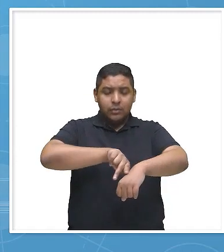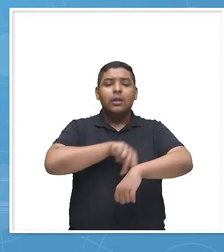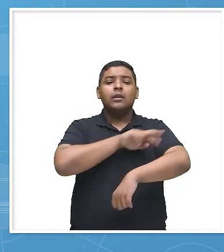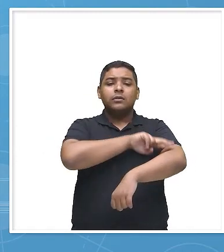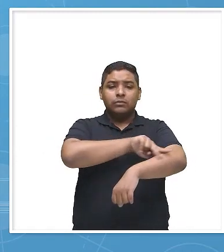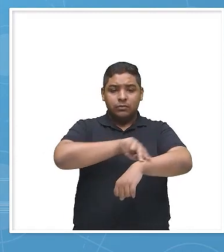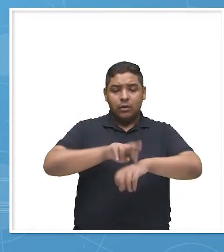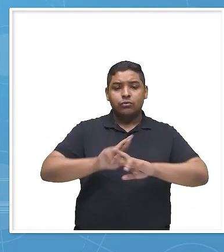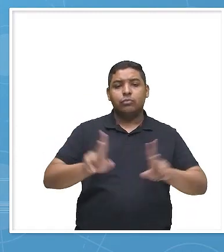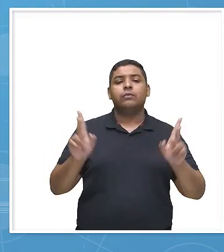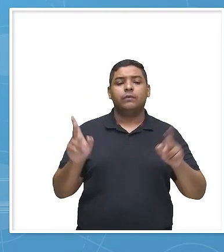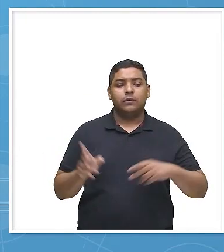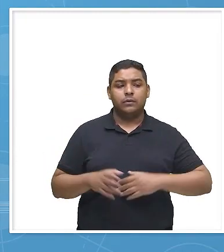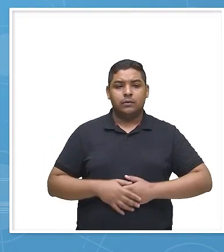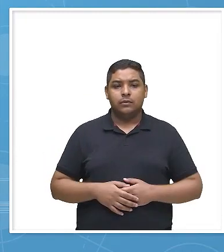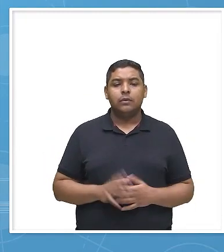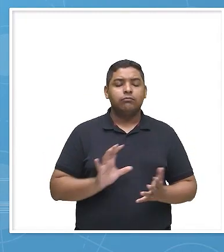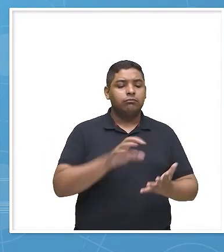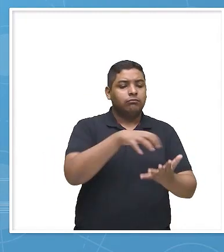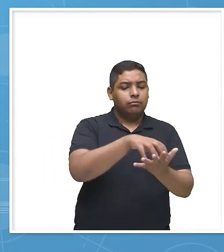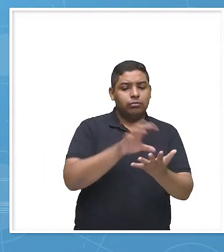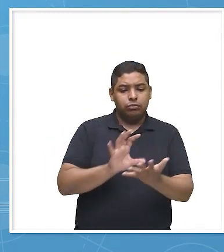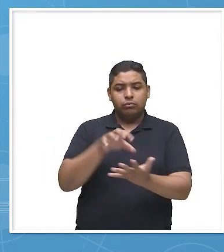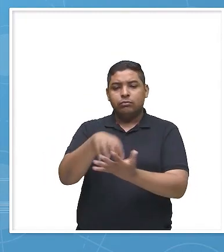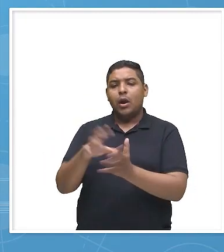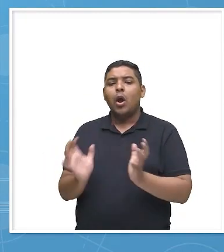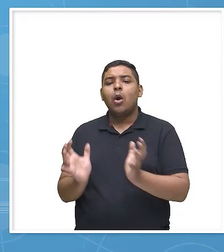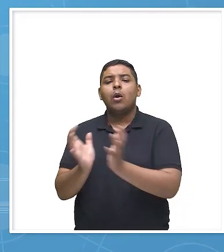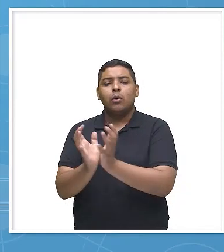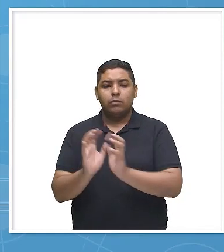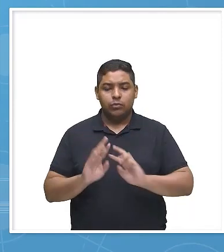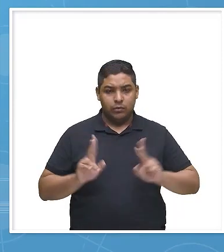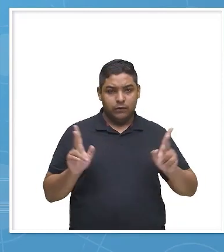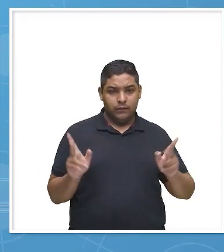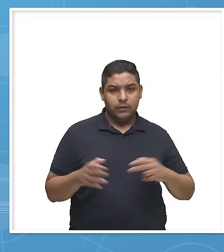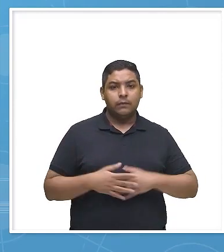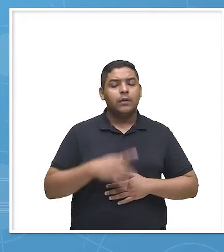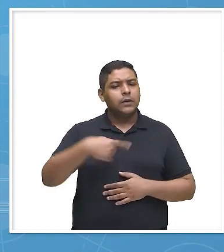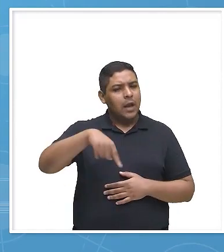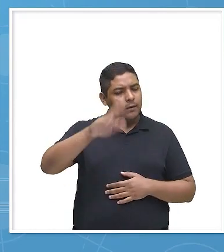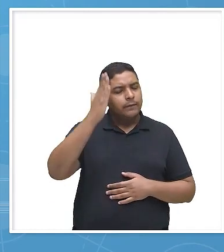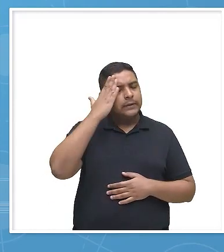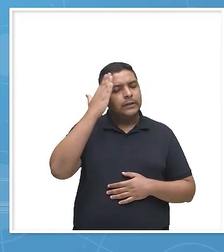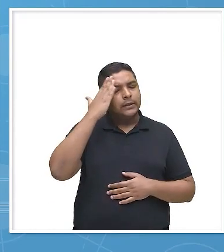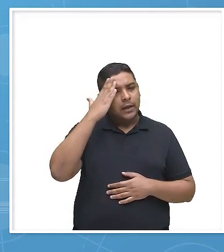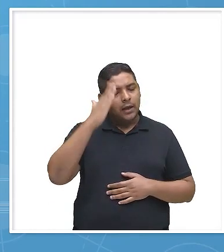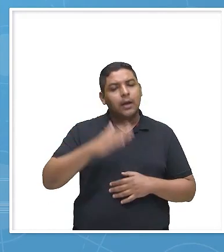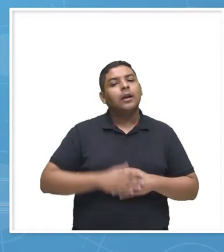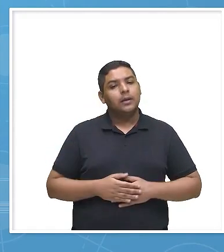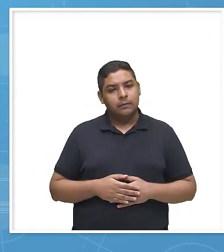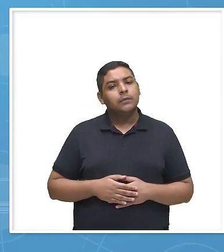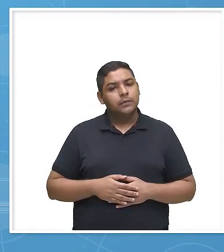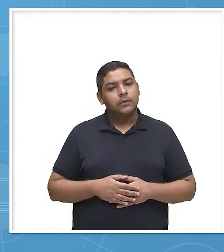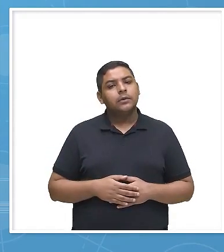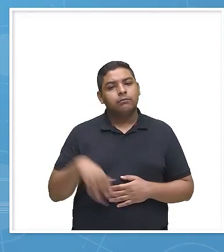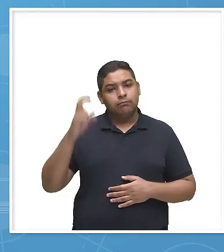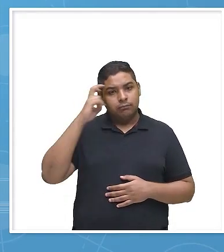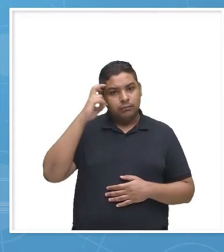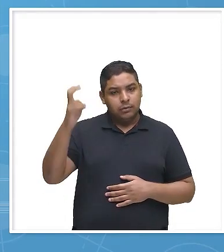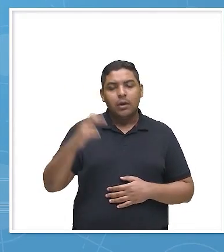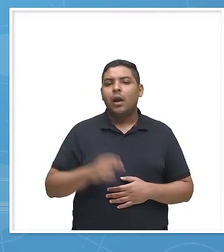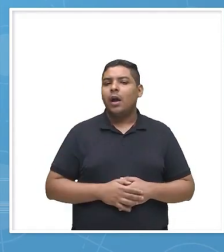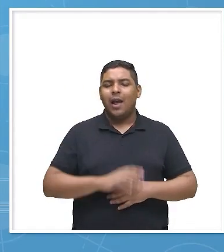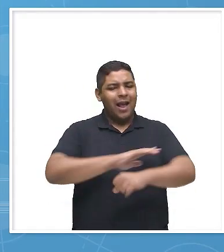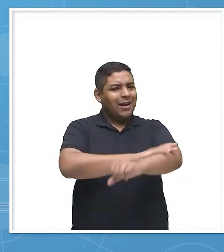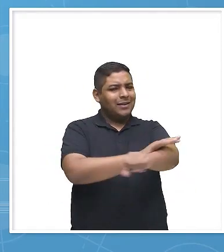são pessoas inteligentes, alunos safos, alunos sábios, sabem que preconceito não está com nada, racismo não está com